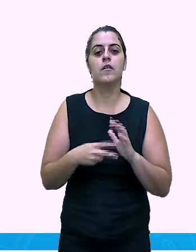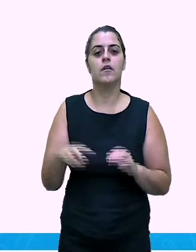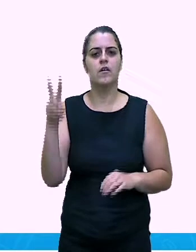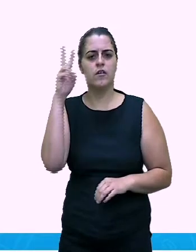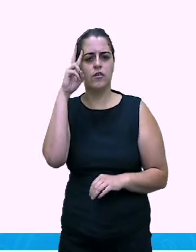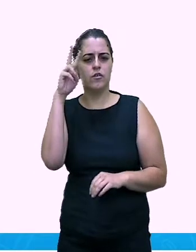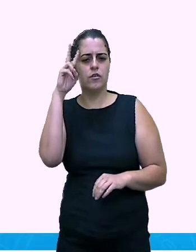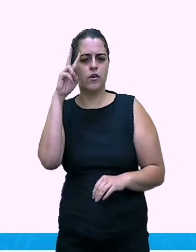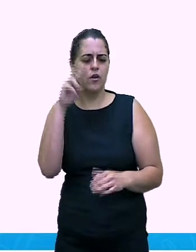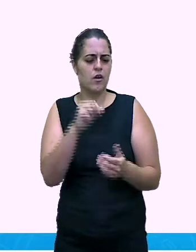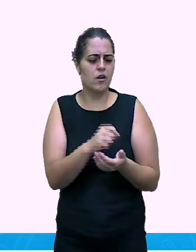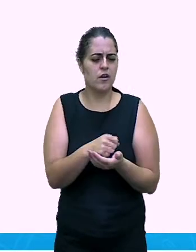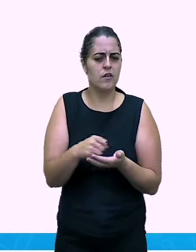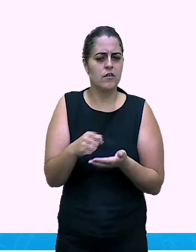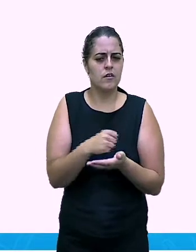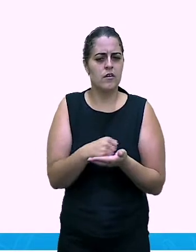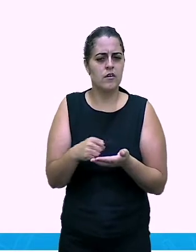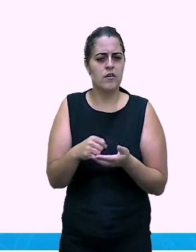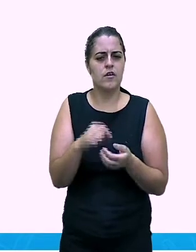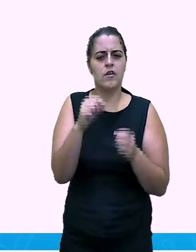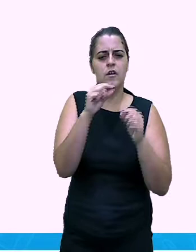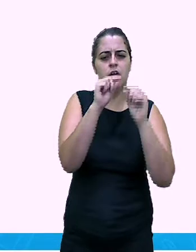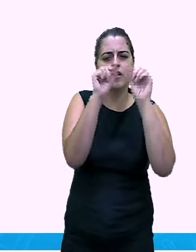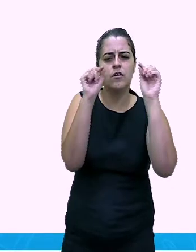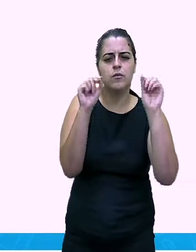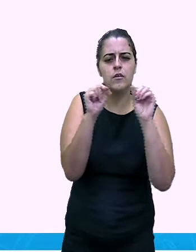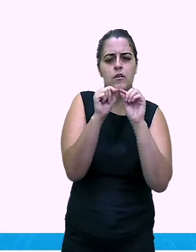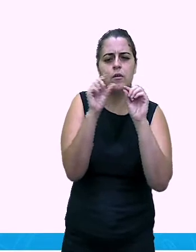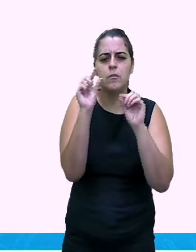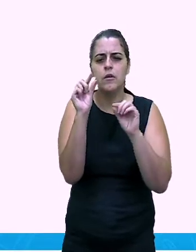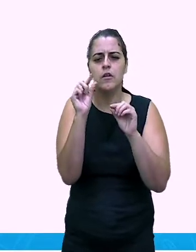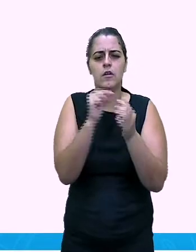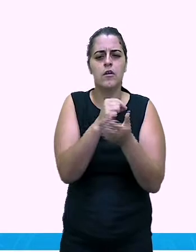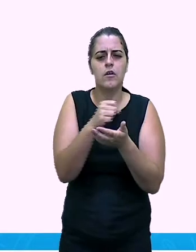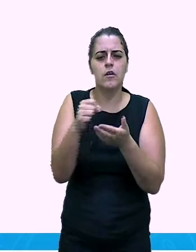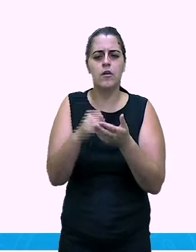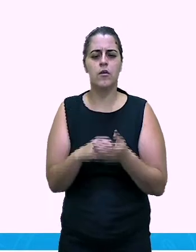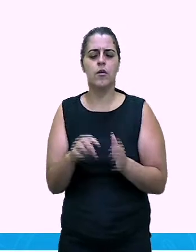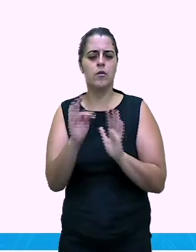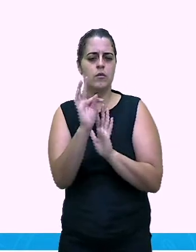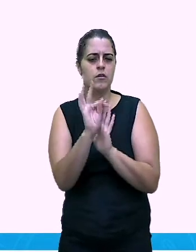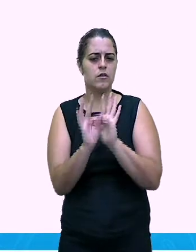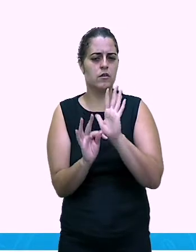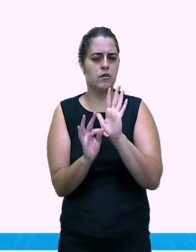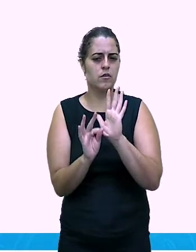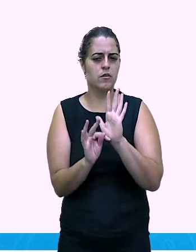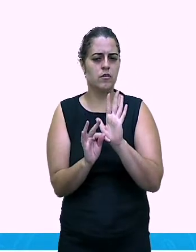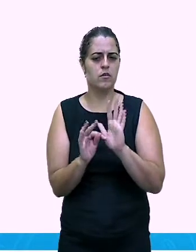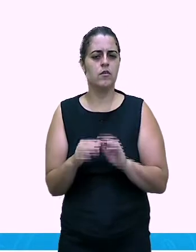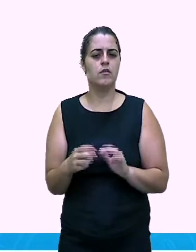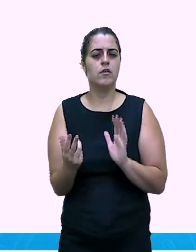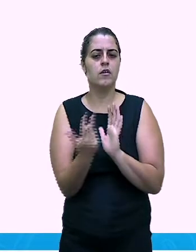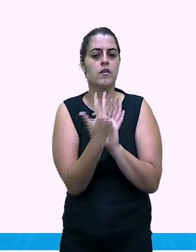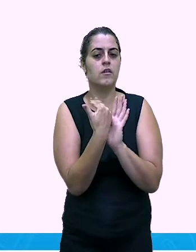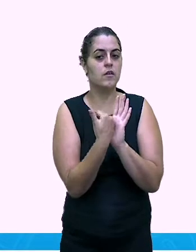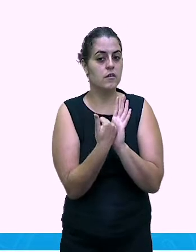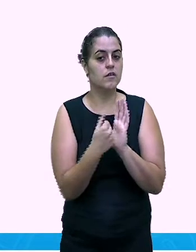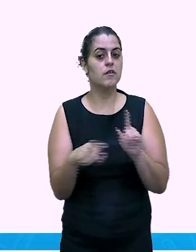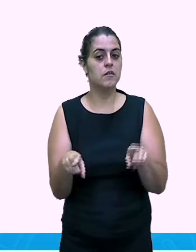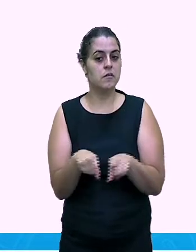História escrita em quadros pequenos, com texto e